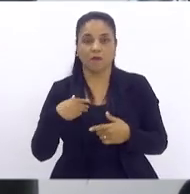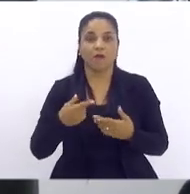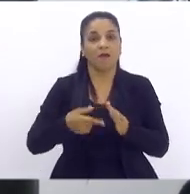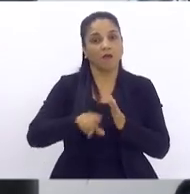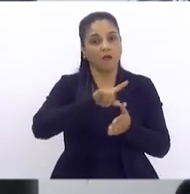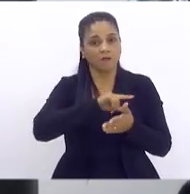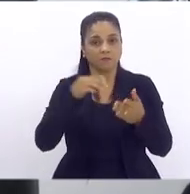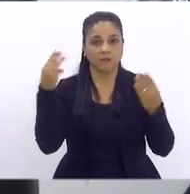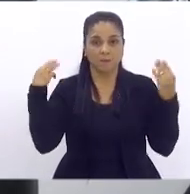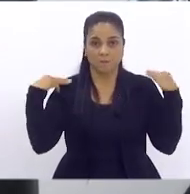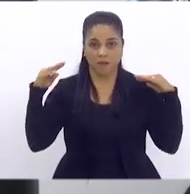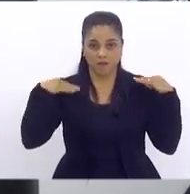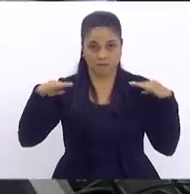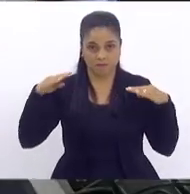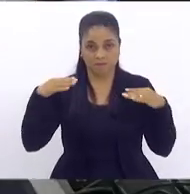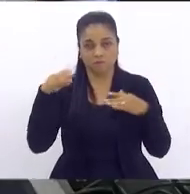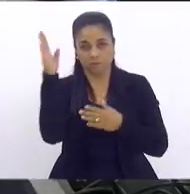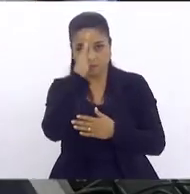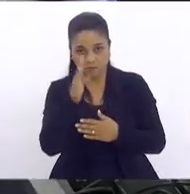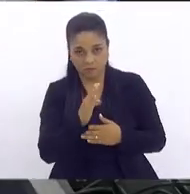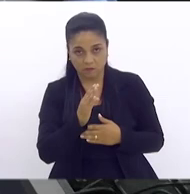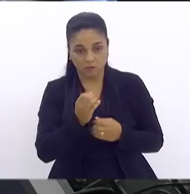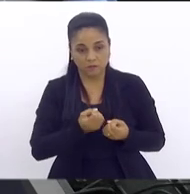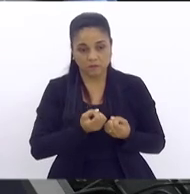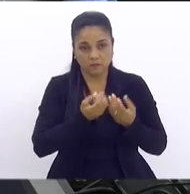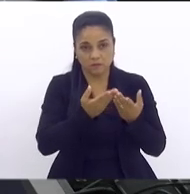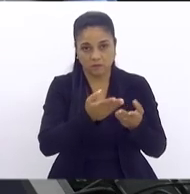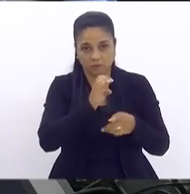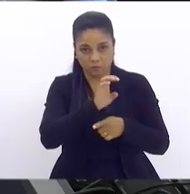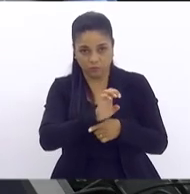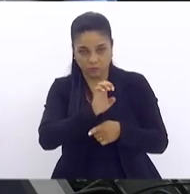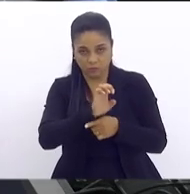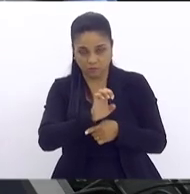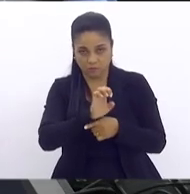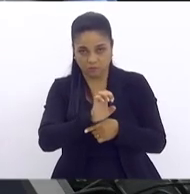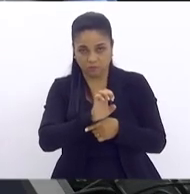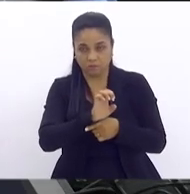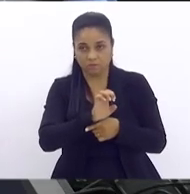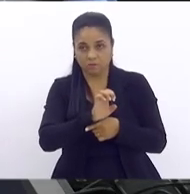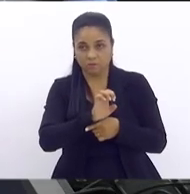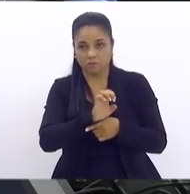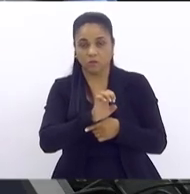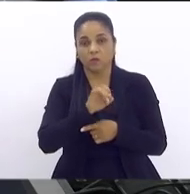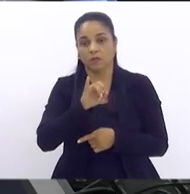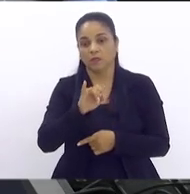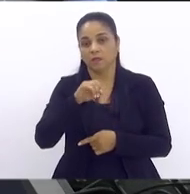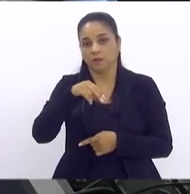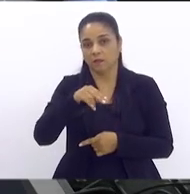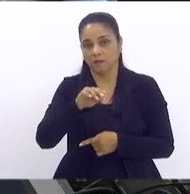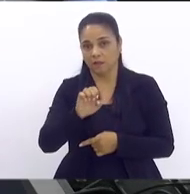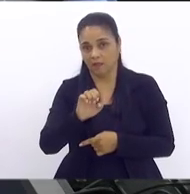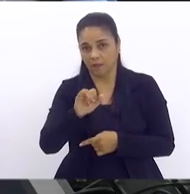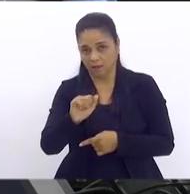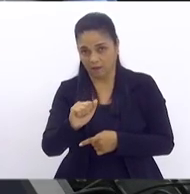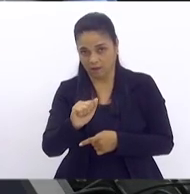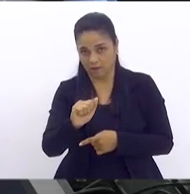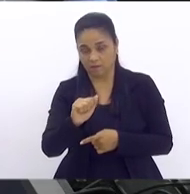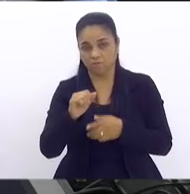interpelação por parte do Estado e cedeu para, no caso, o INEA, o órgão do Estado, fazer a